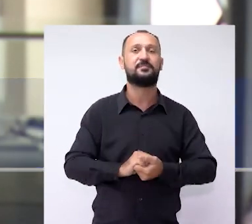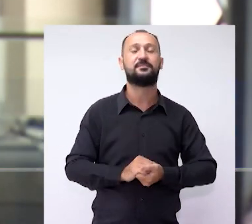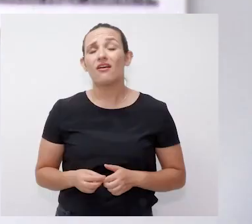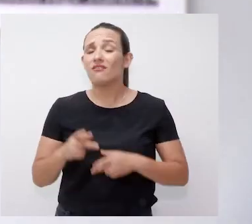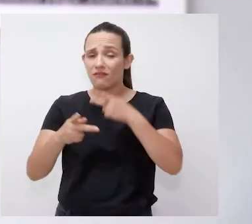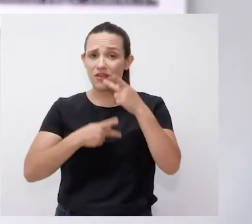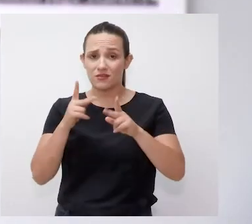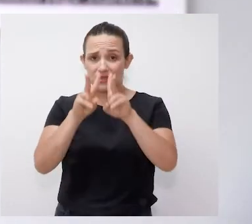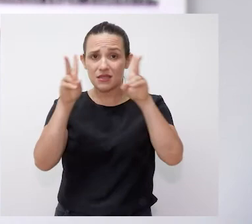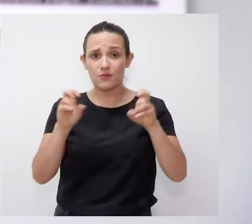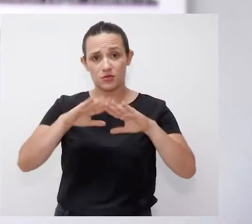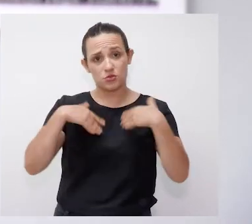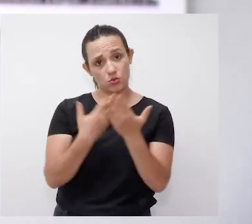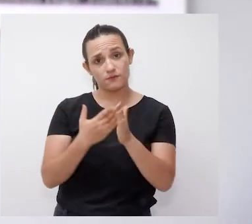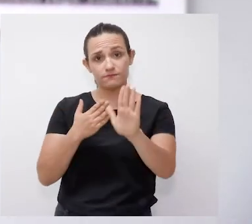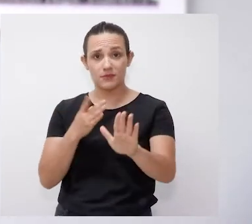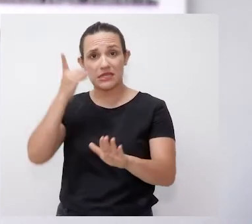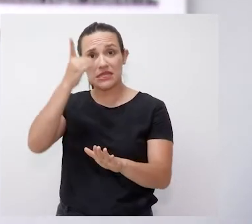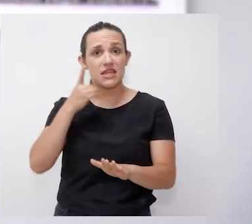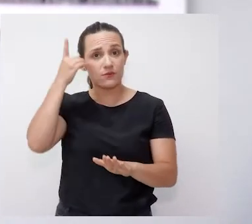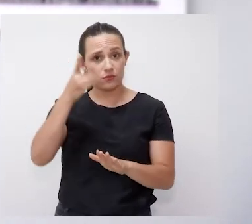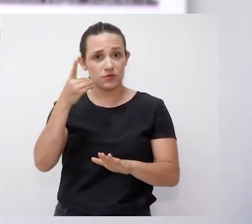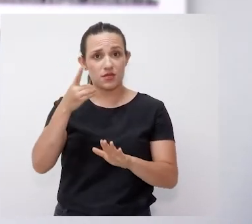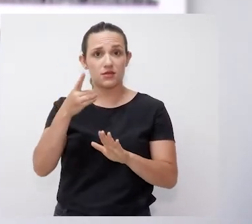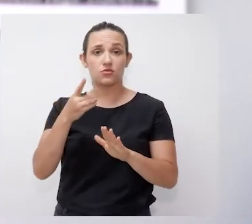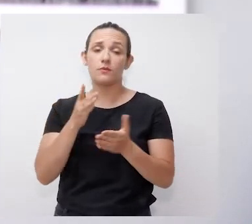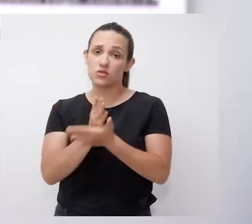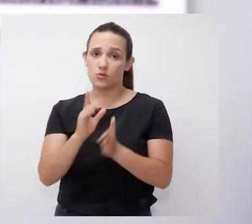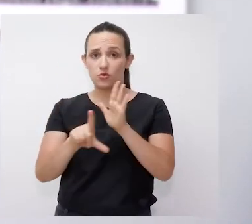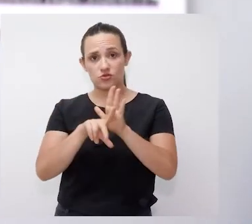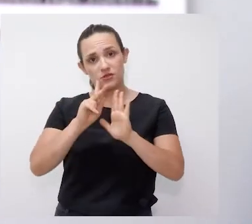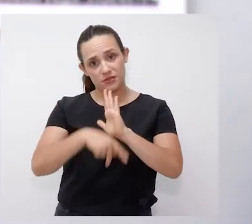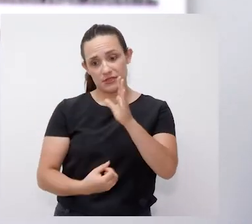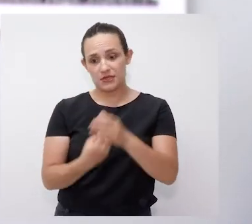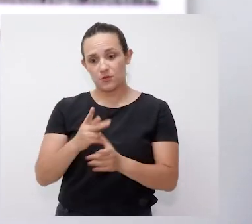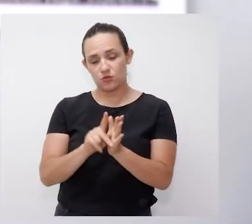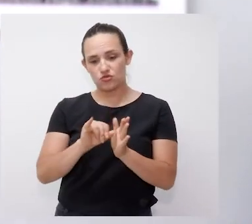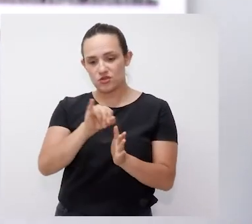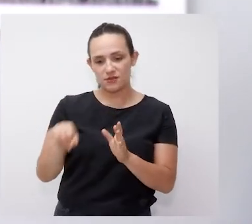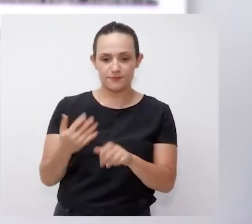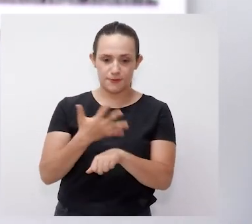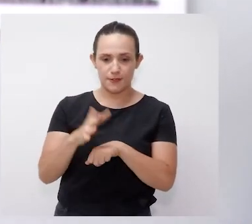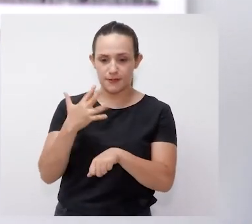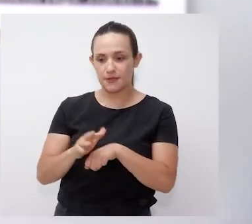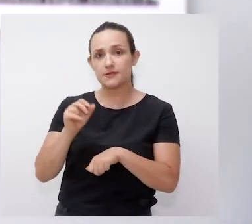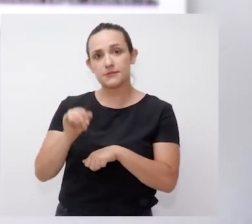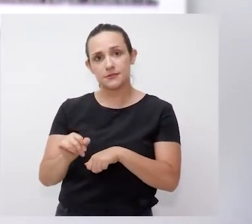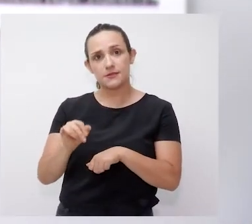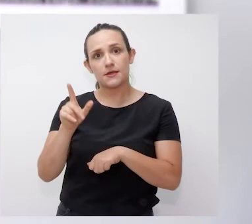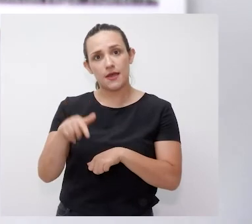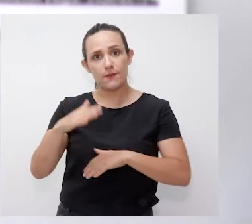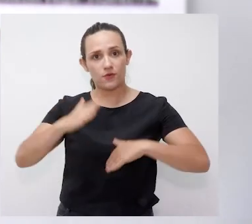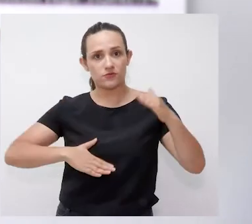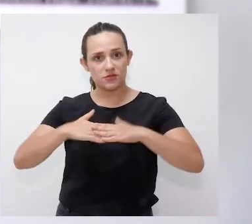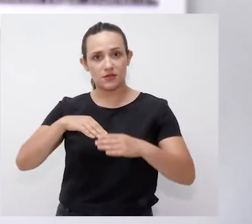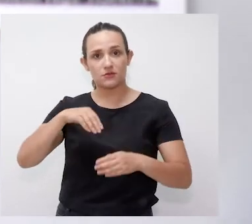educativos. Ainda sobre escolas, os deputados aprovaram um projeto de lei que cria programa de